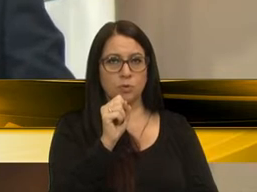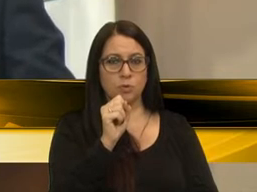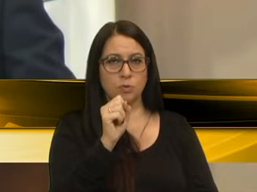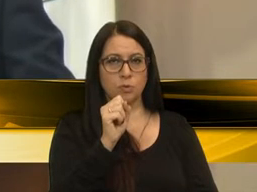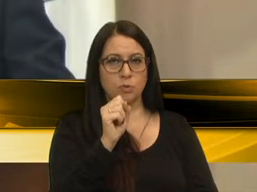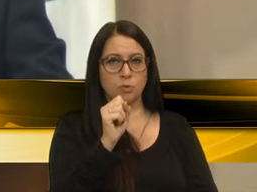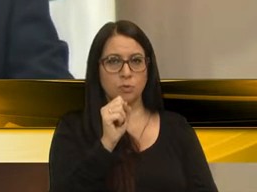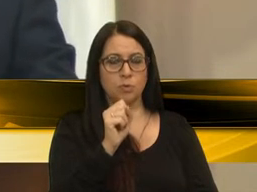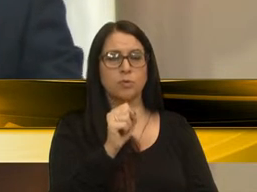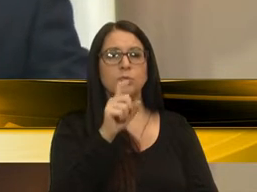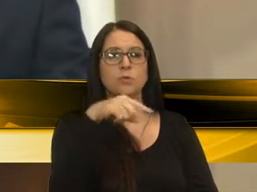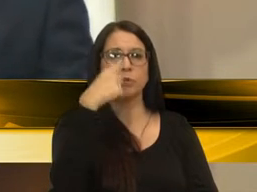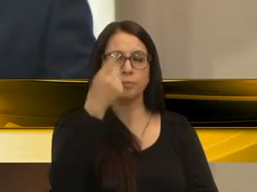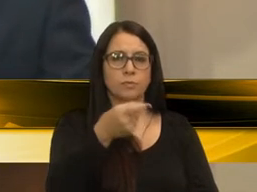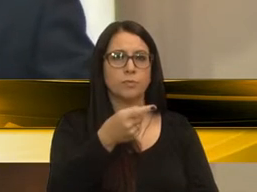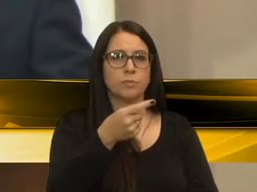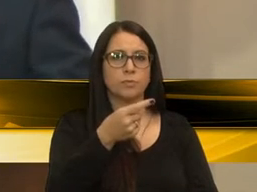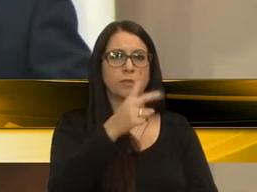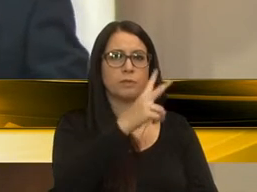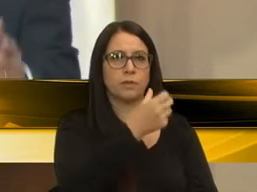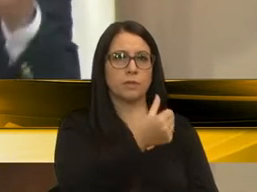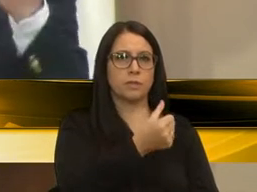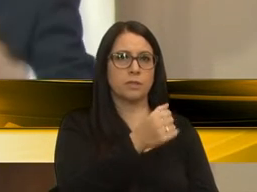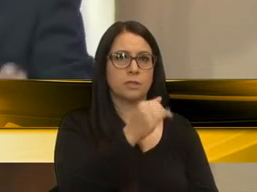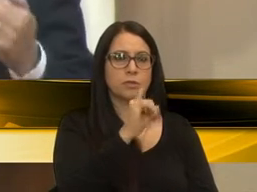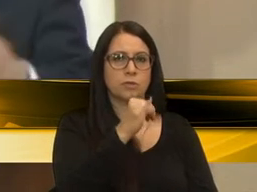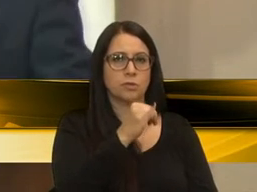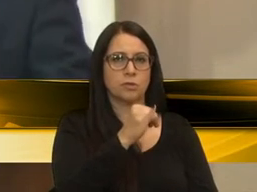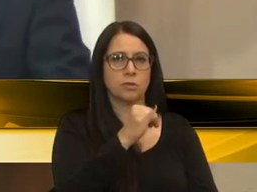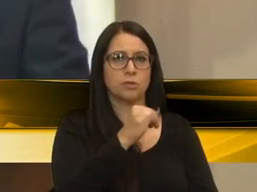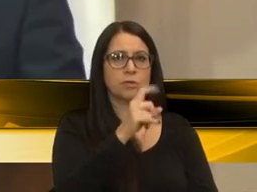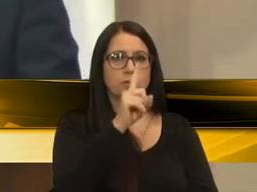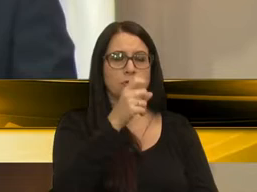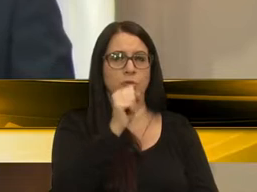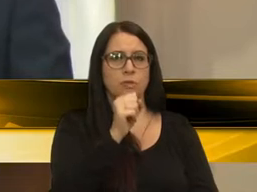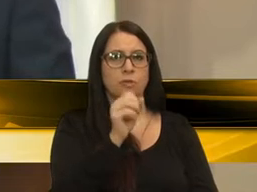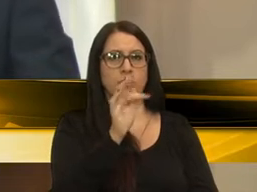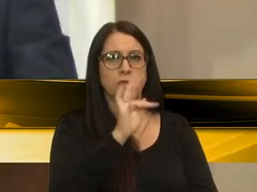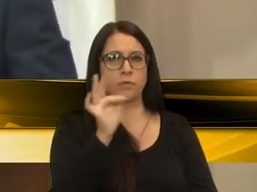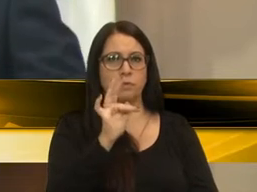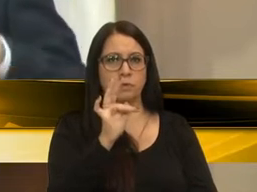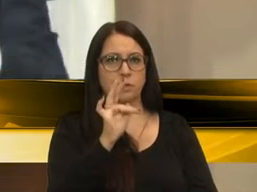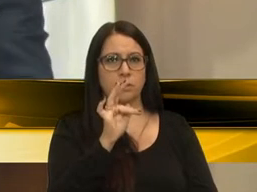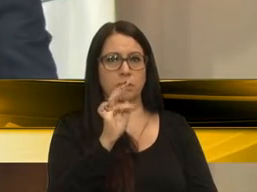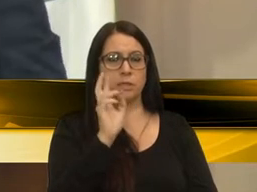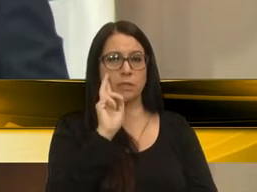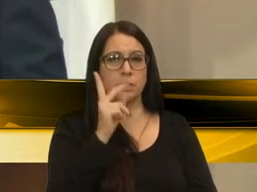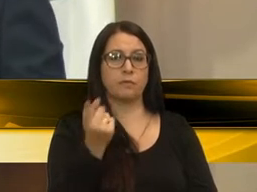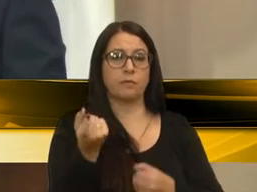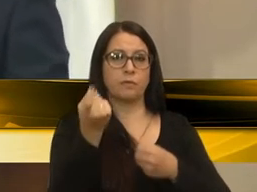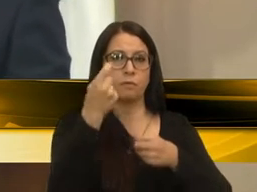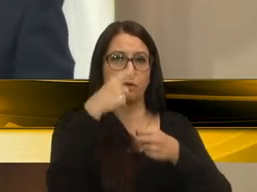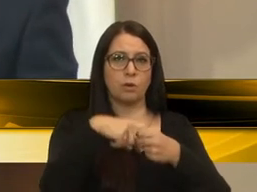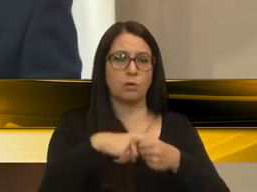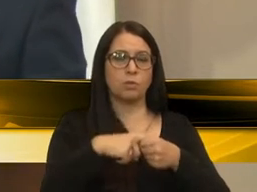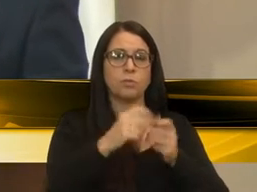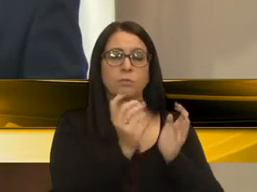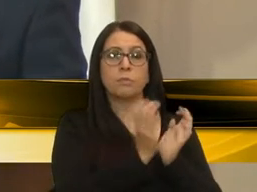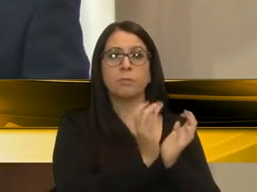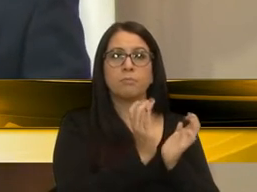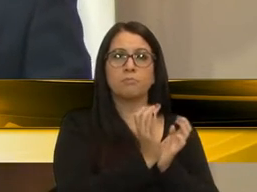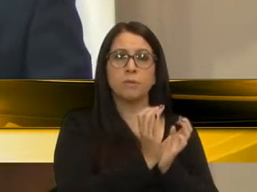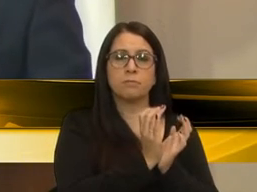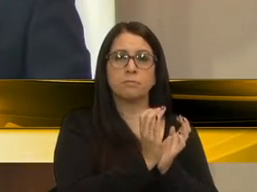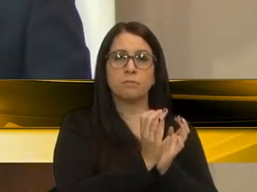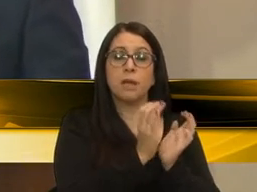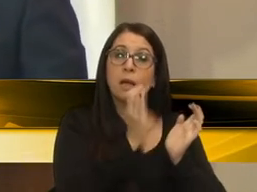mês depois, isto é, 26 de janeiro, somente 18 de fevereiro, é que houve o retorno para a PAI, para